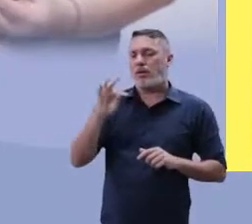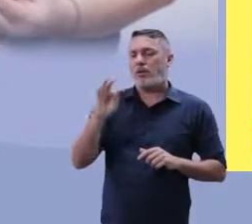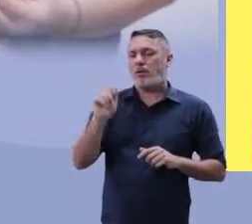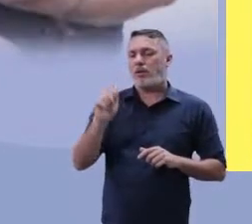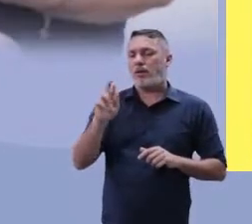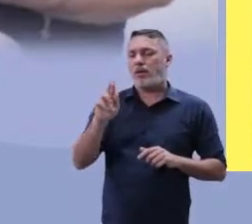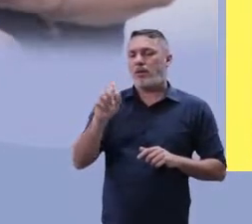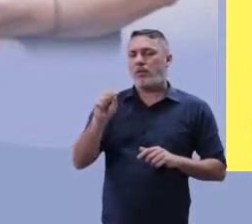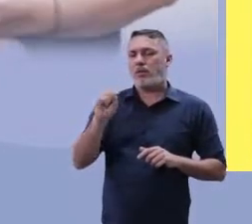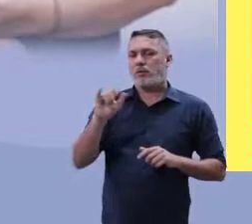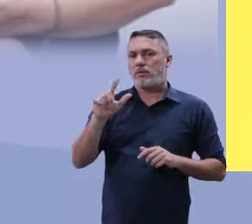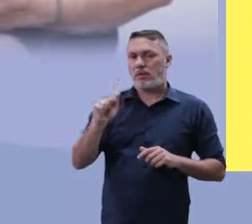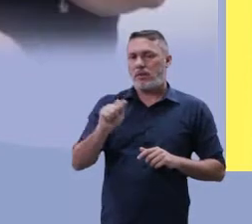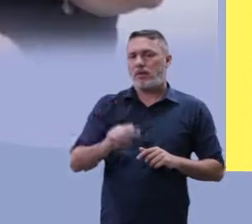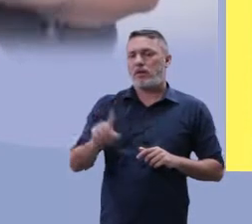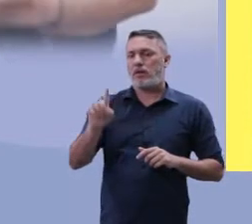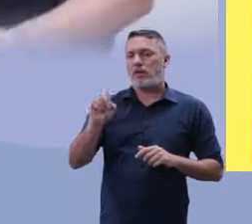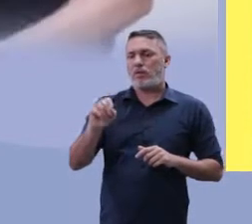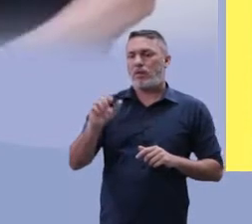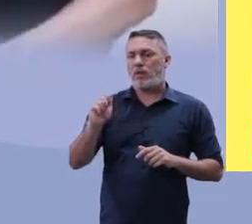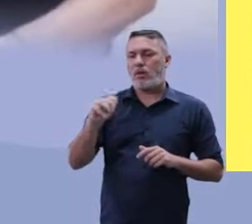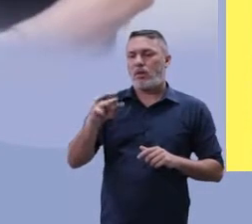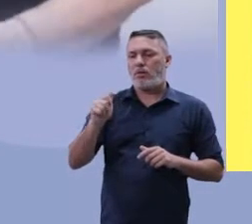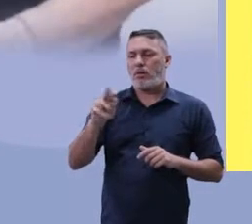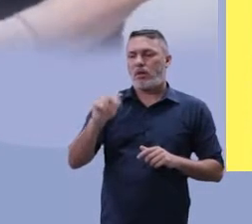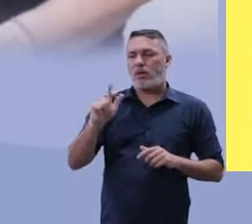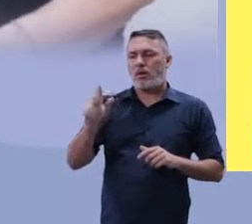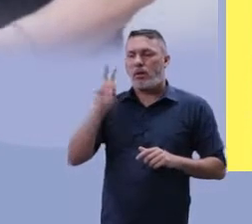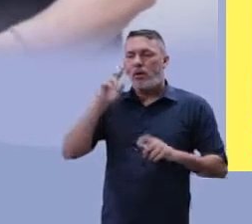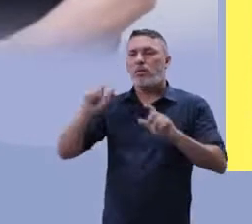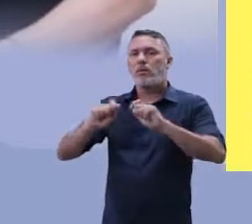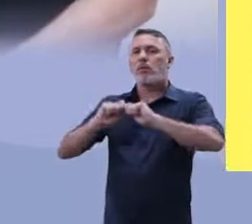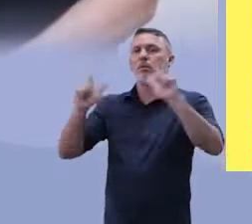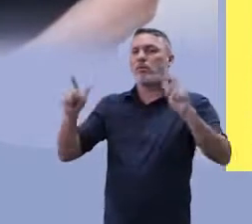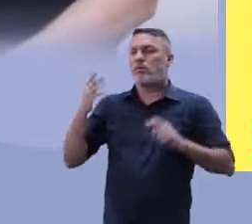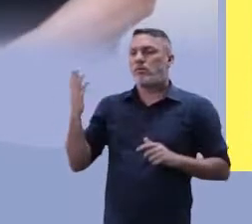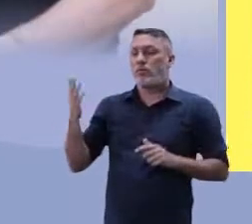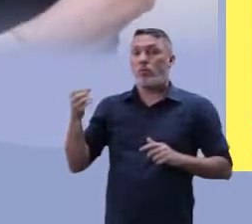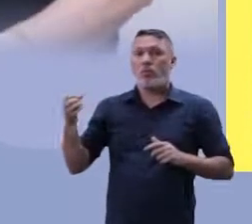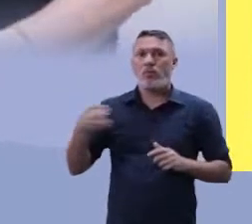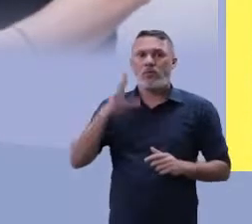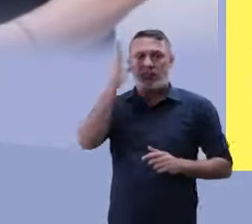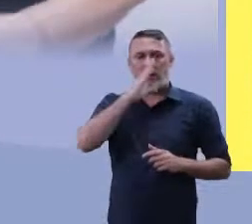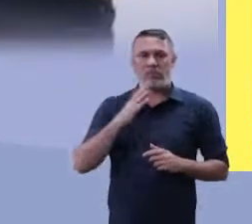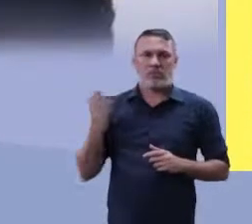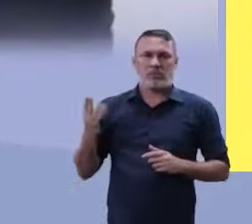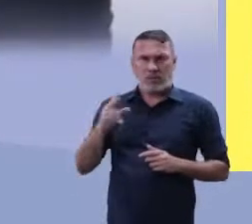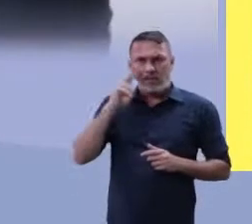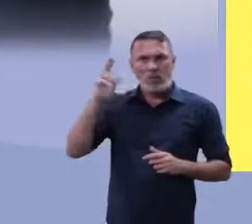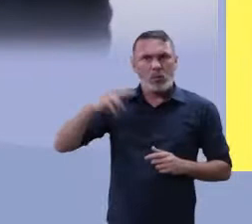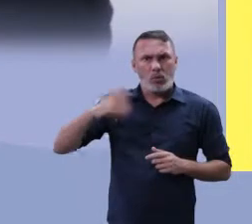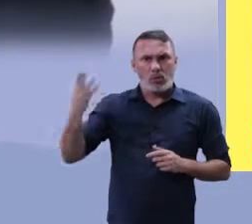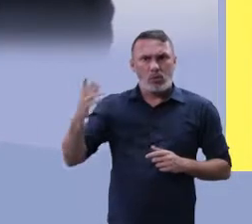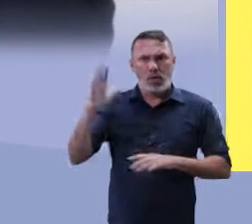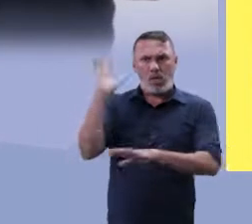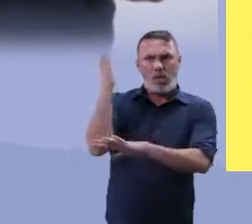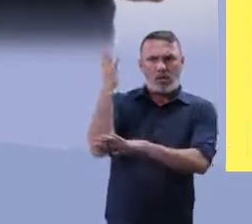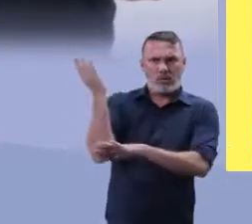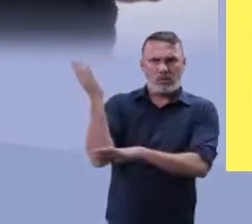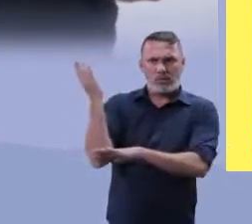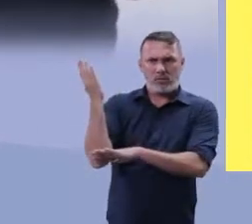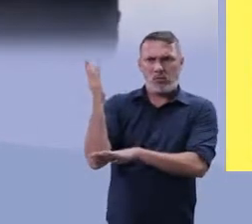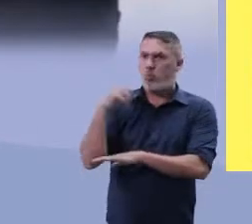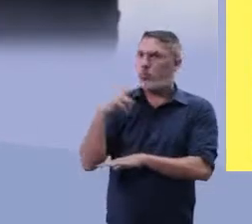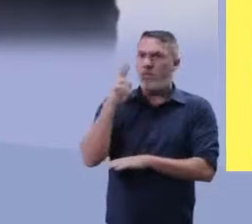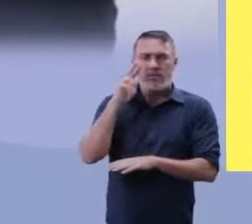Amaral, você percebe que Cartão Postal do Brasil mostra um novo Brasil. Você nunca viu árvore